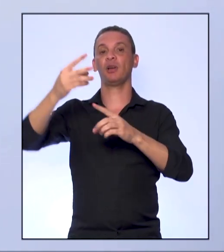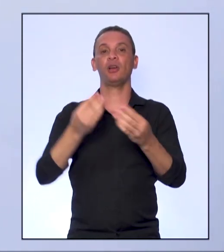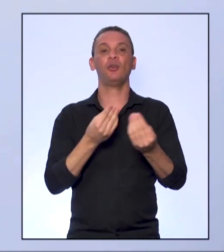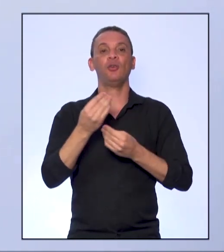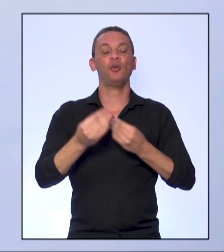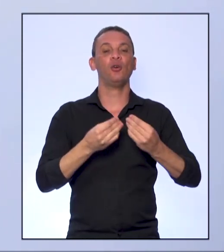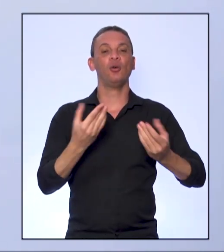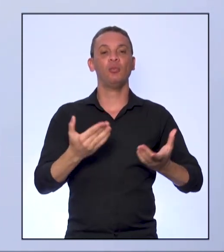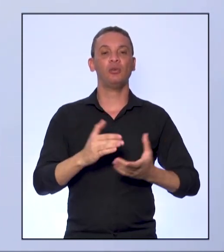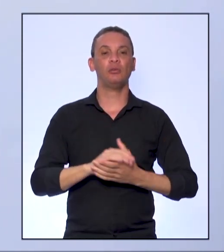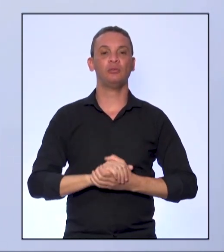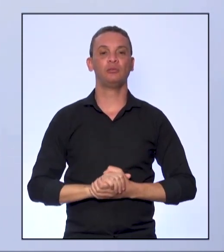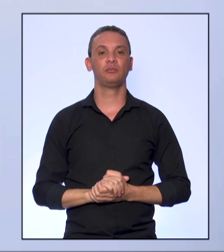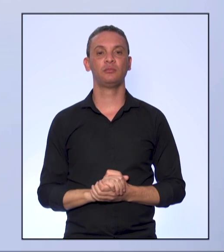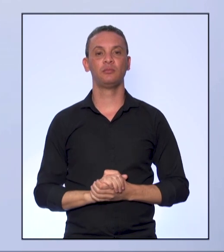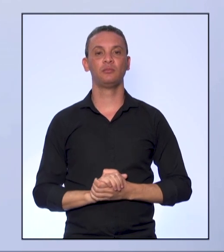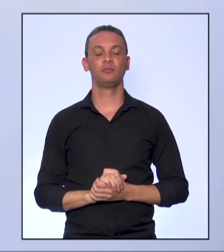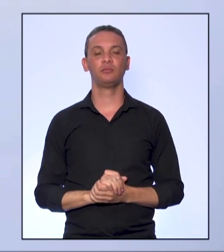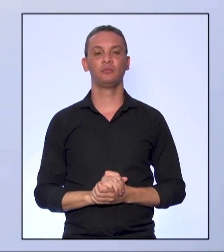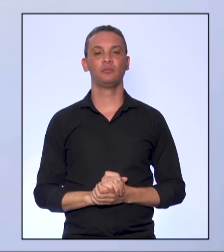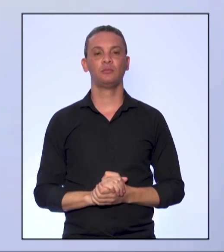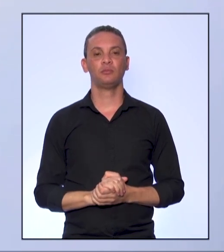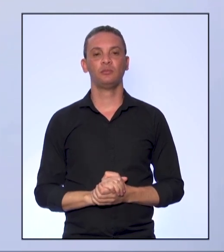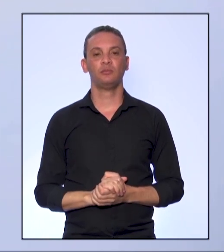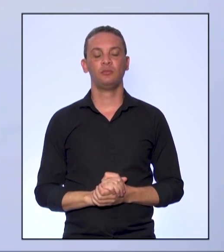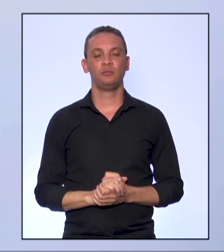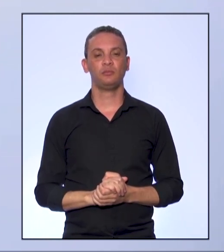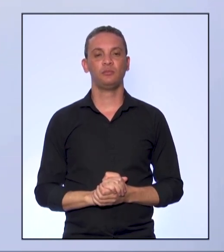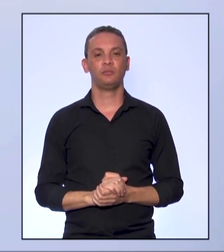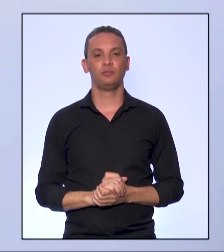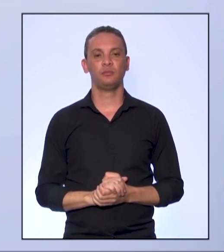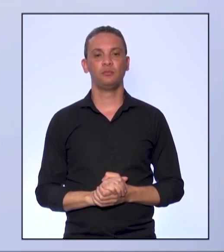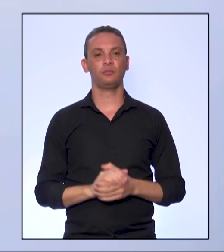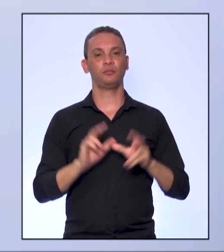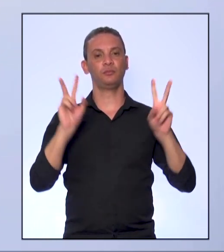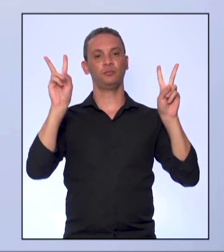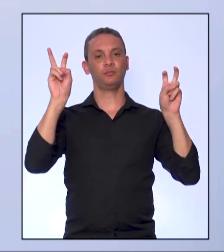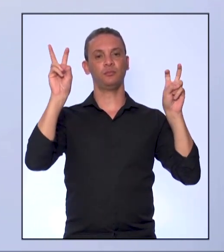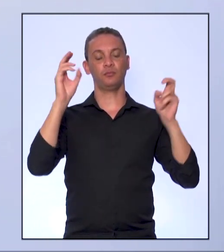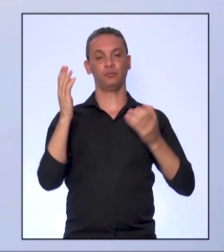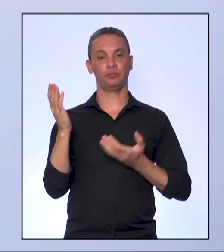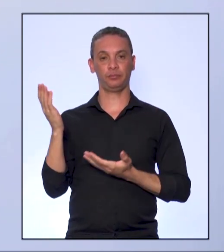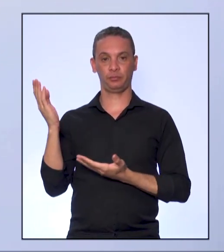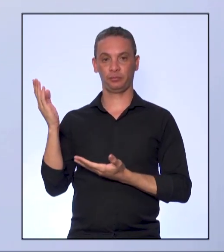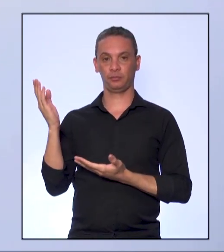mostrar aqui. A gente vai mostrar a replicação